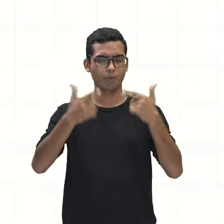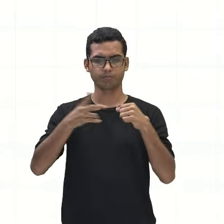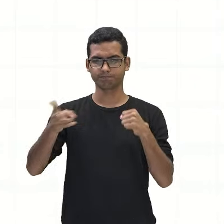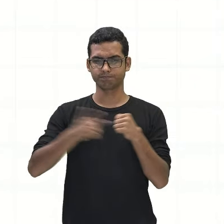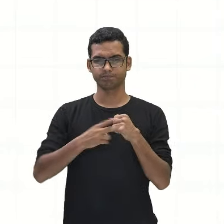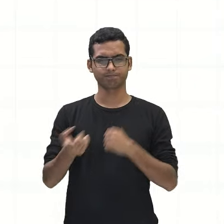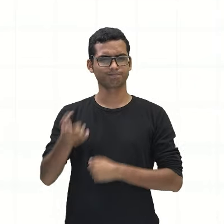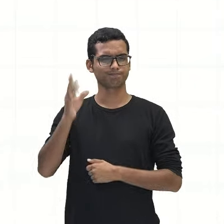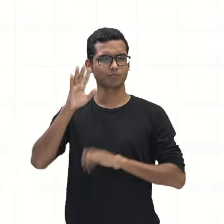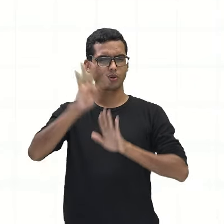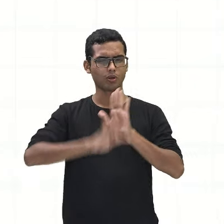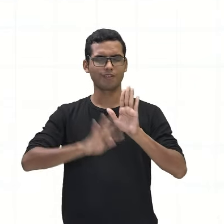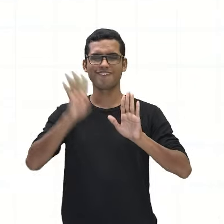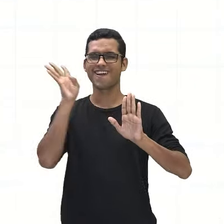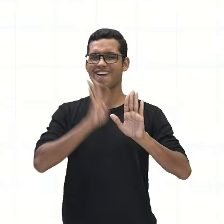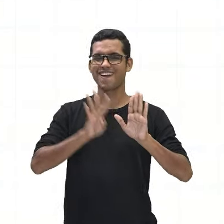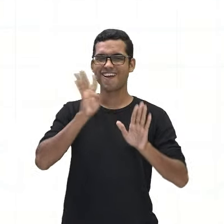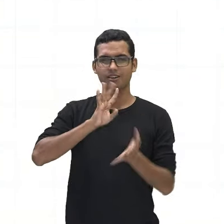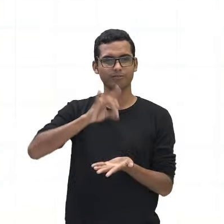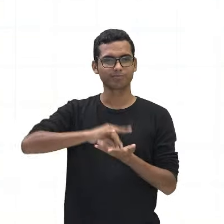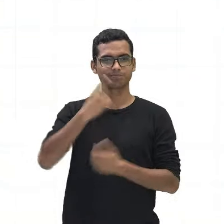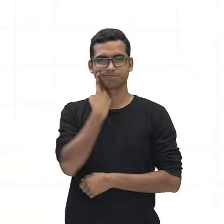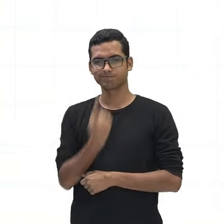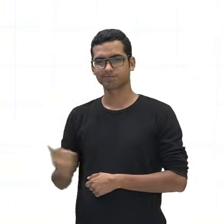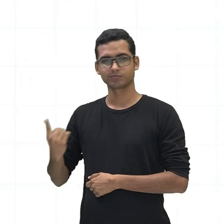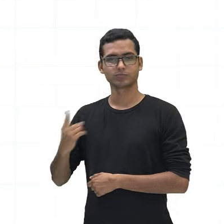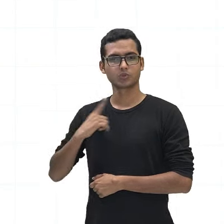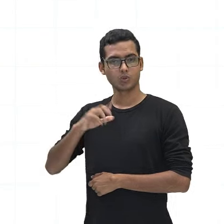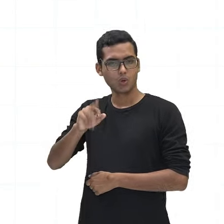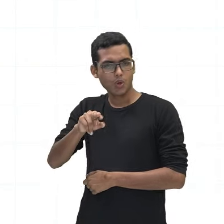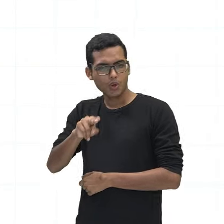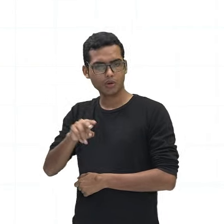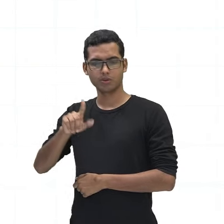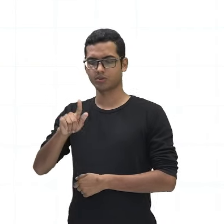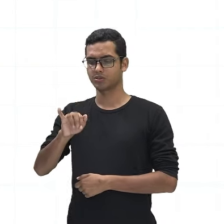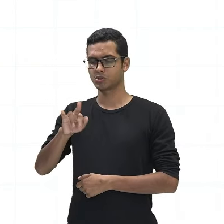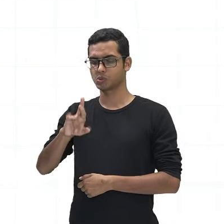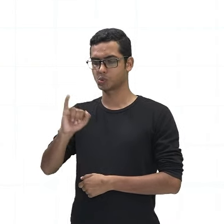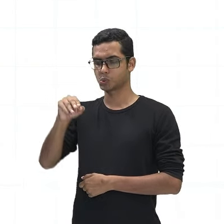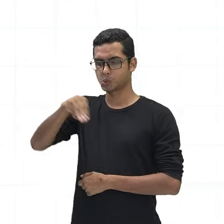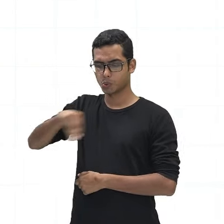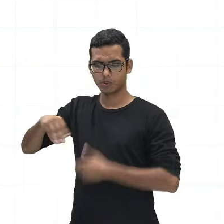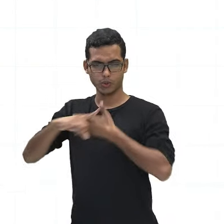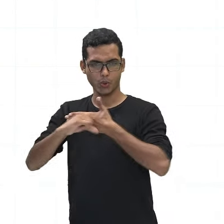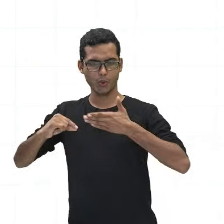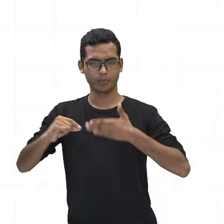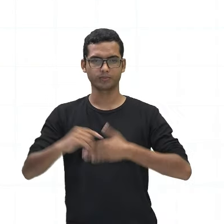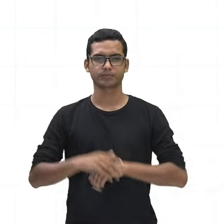muito bacana, olha só, dos irmãos Grimm, ó, um texto aí que